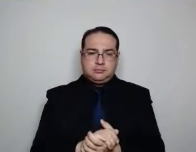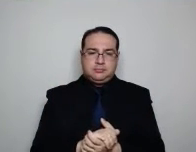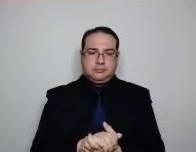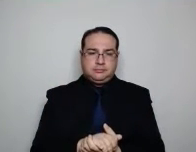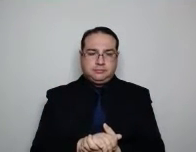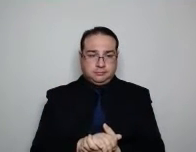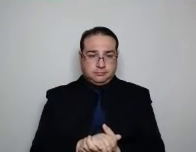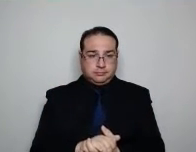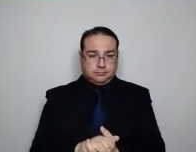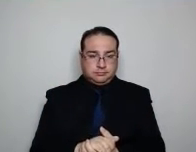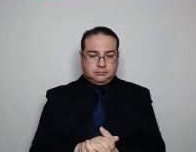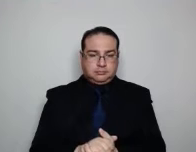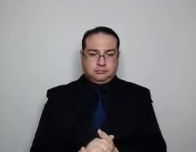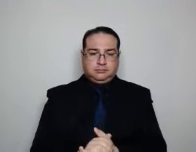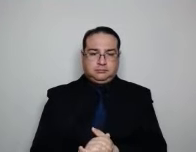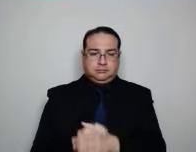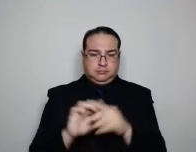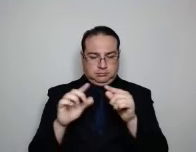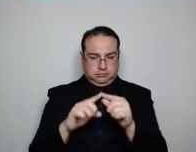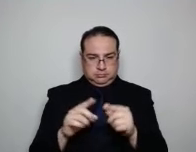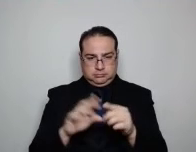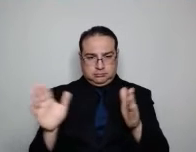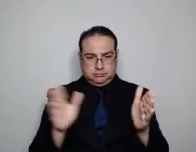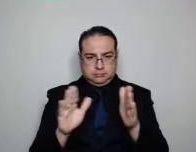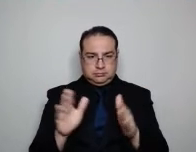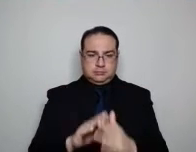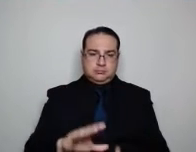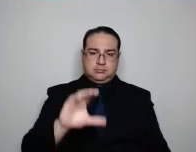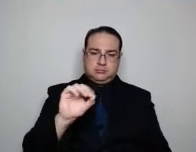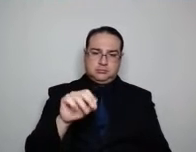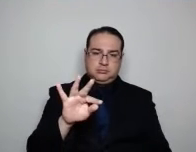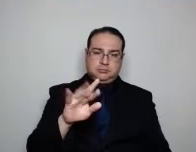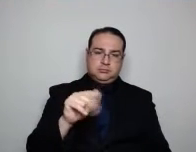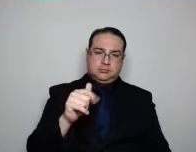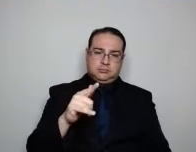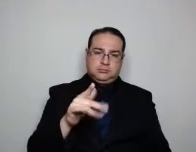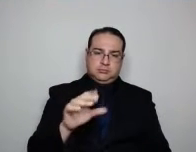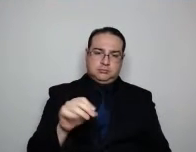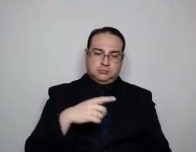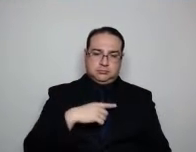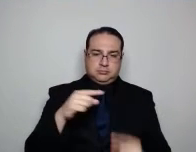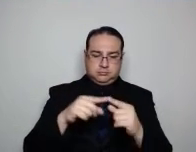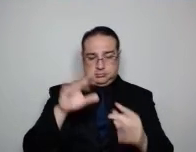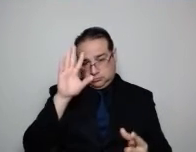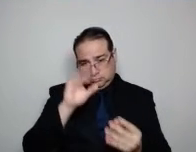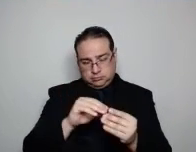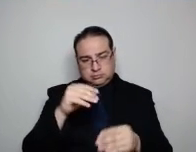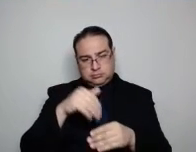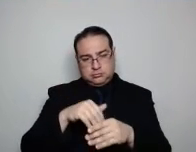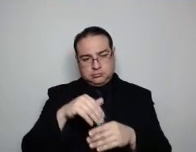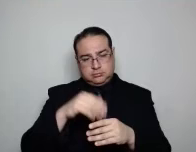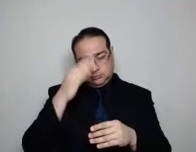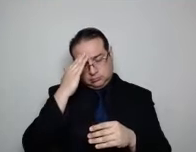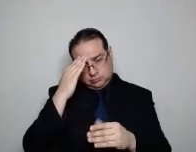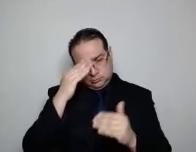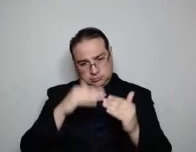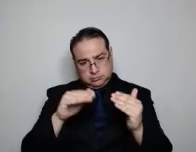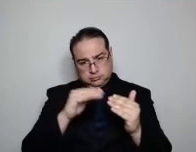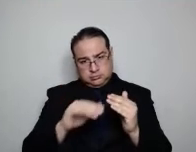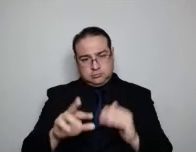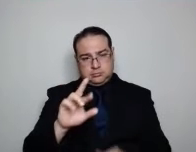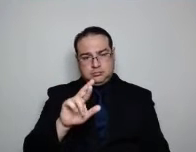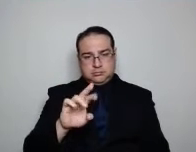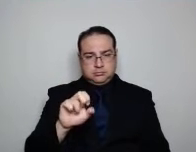presentes ou que não decorrem do período de contratação. De tal modo que eu estou concluindo aqui meu voto por conhecer e desprover o recurso, senhor presidente, é como